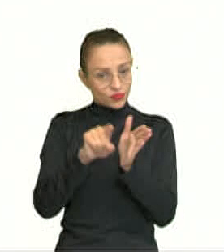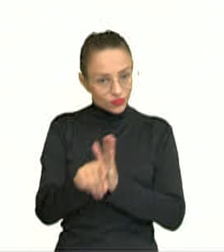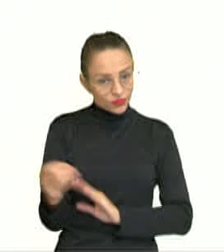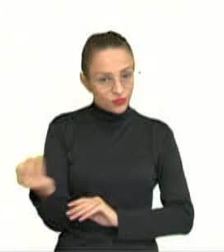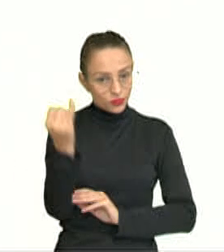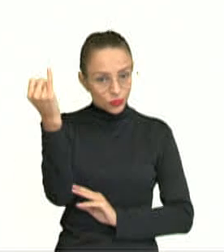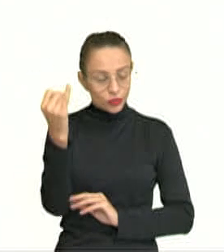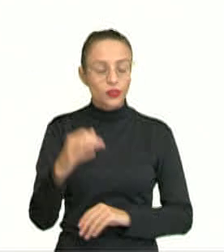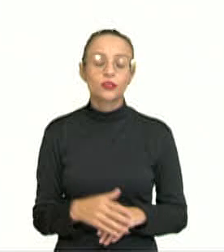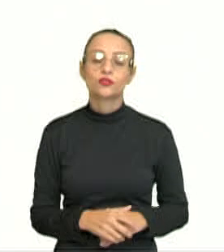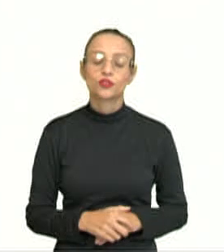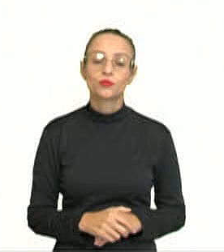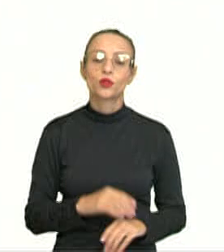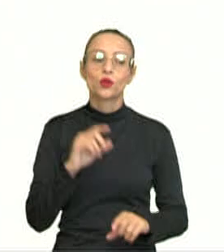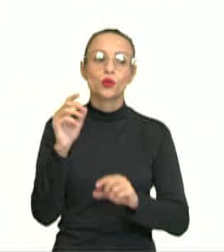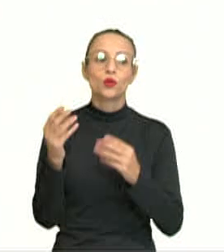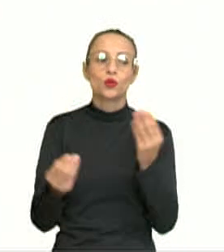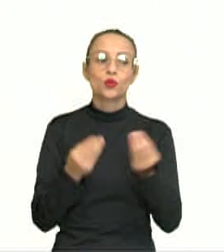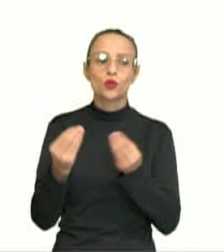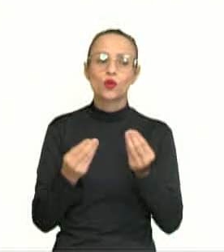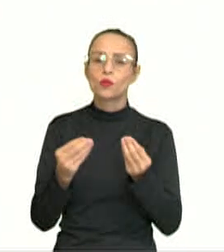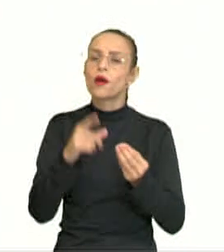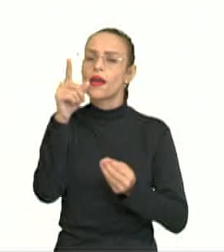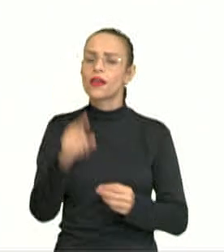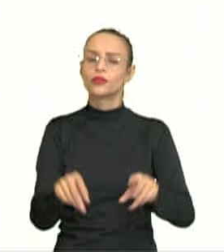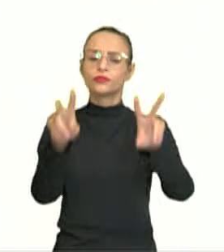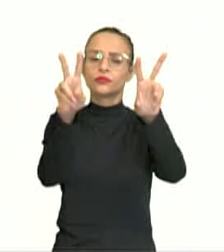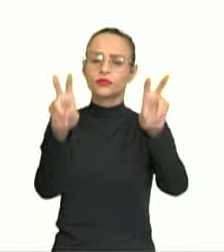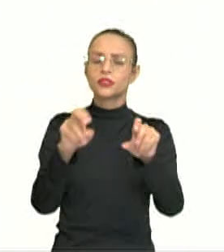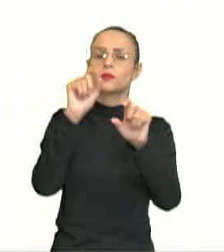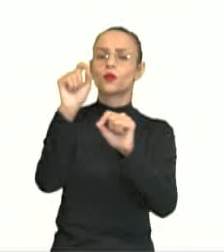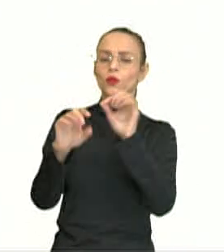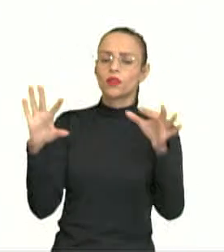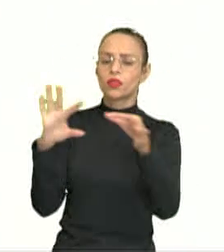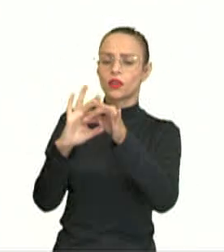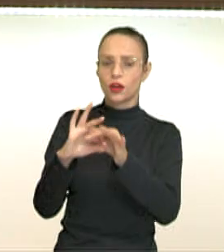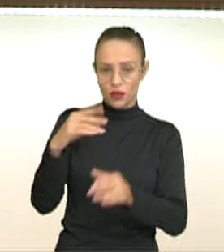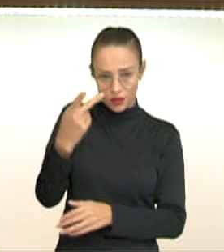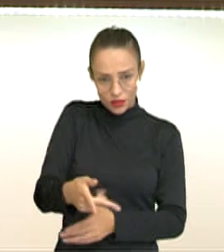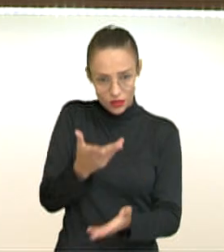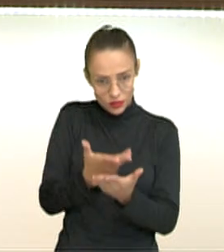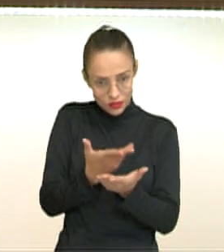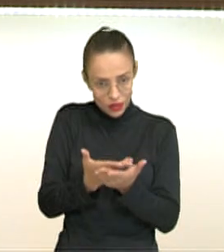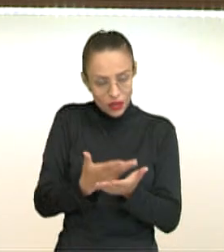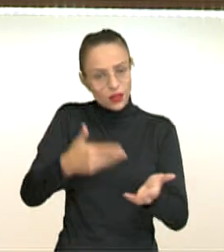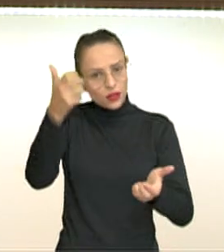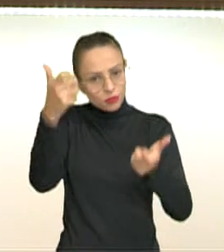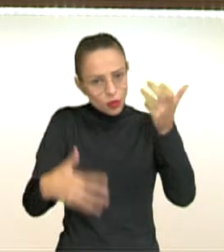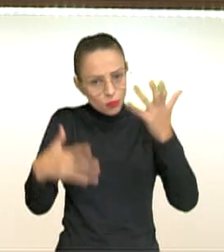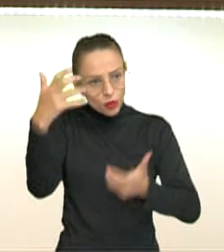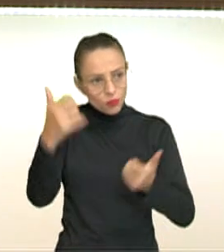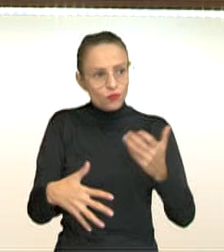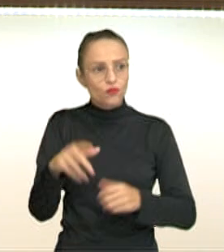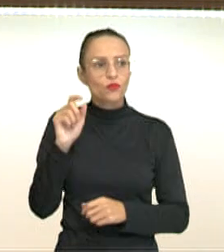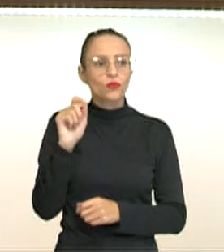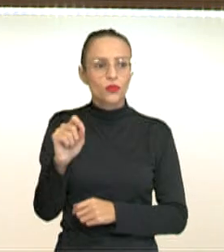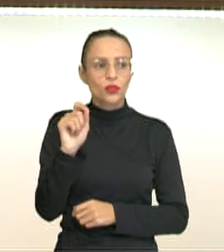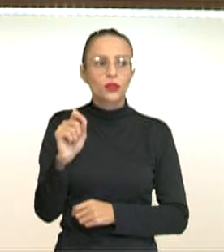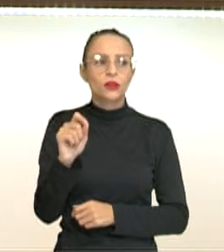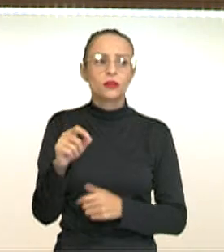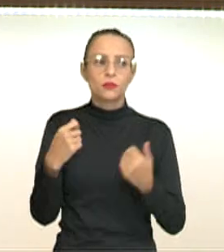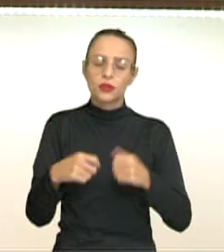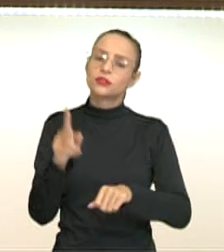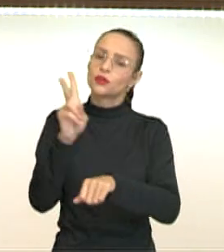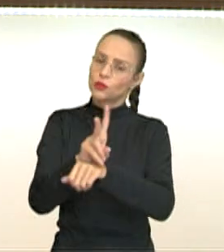nesse processo. Qual a abordagem do tema? Aqui, por exemplo, nessa aula que eu fiz, eu tenho que ter um